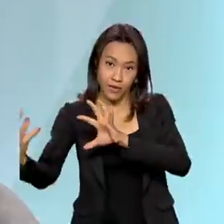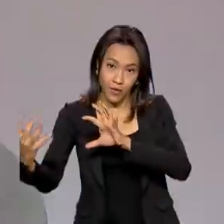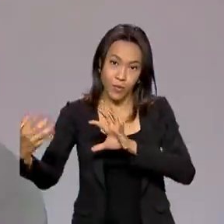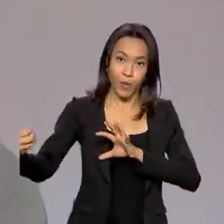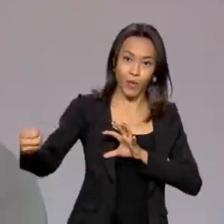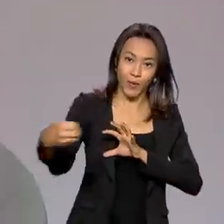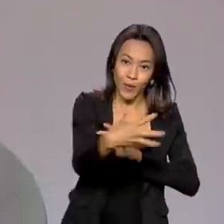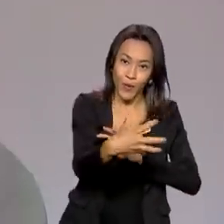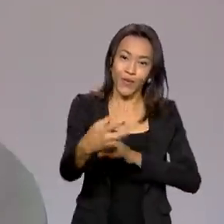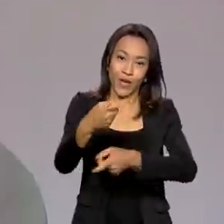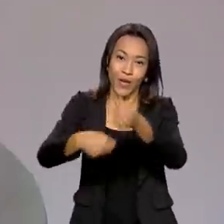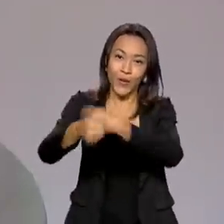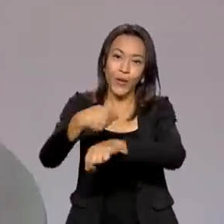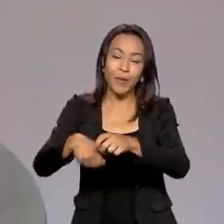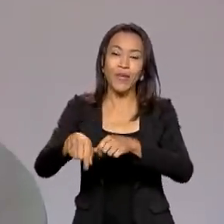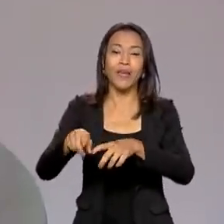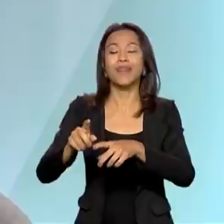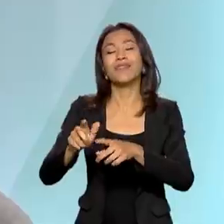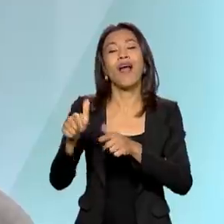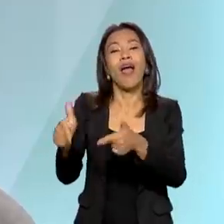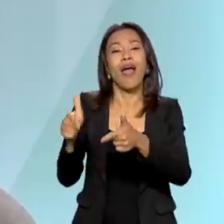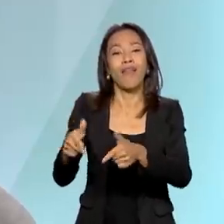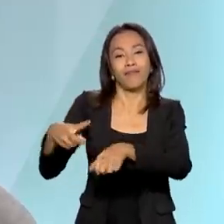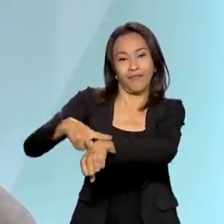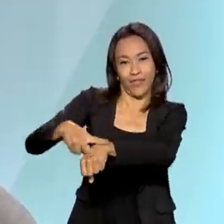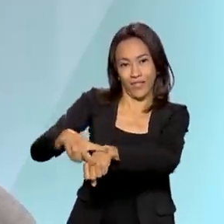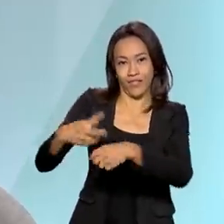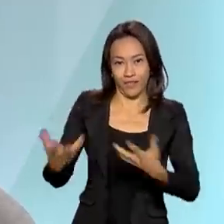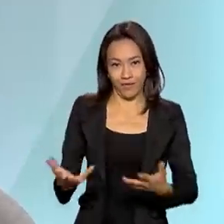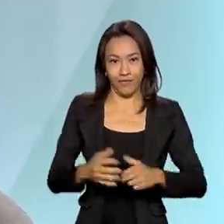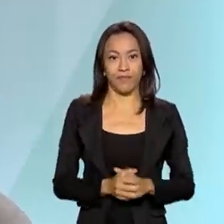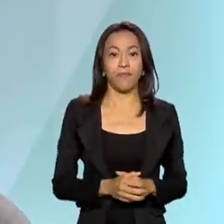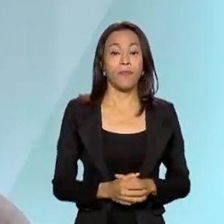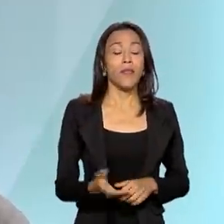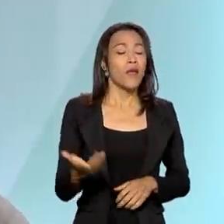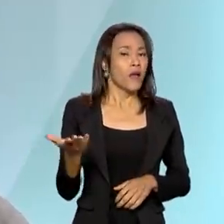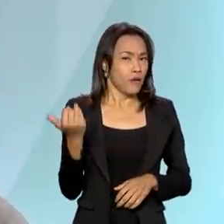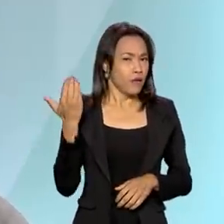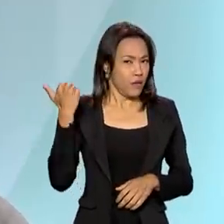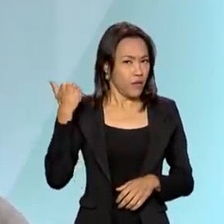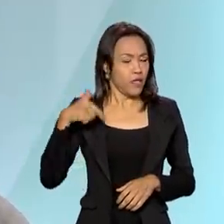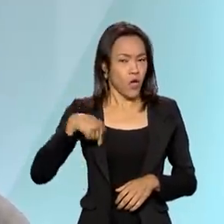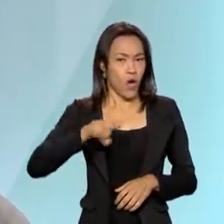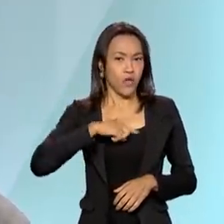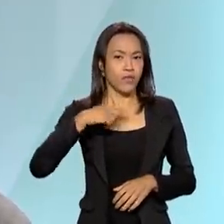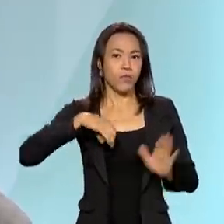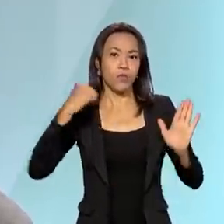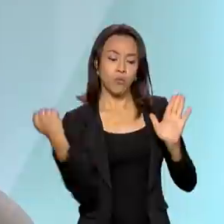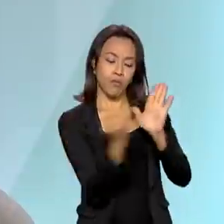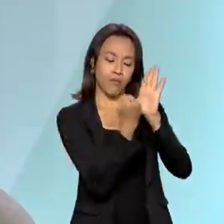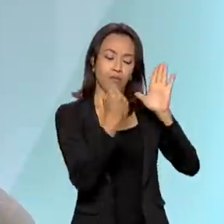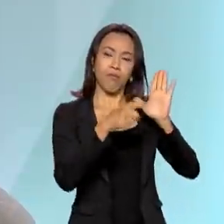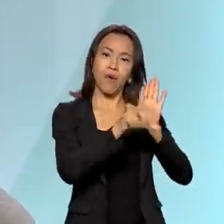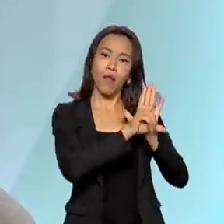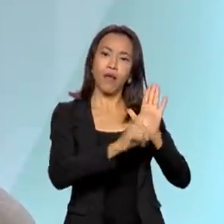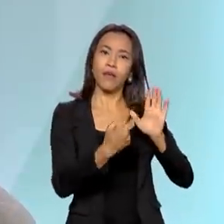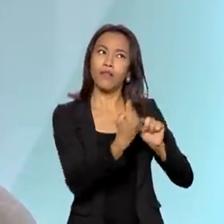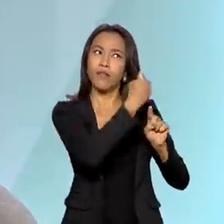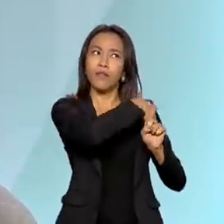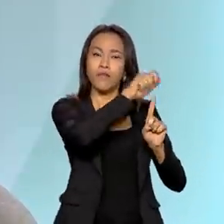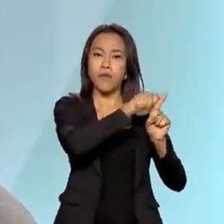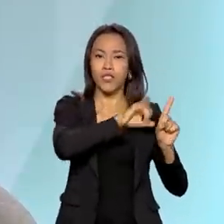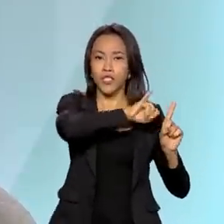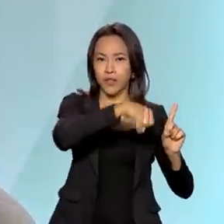nova economia verde. Nós temos uma regulamentação que foi feita agora, um marco legal de resíduos sólidos foi feito em janeiro pelo